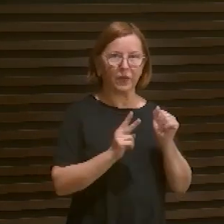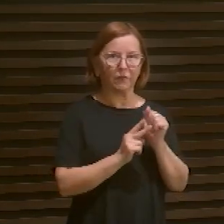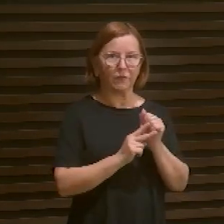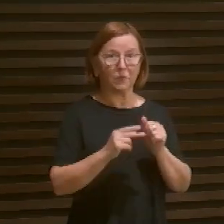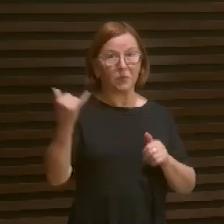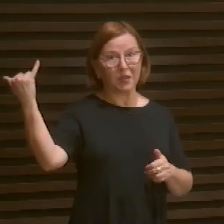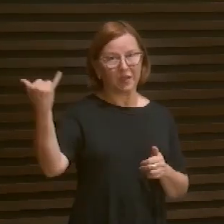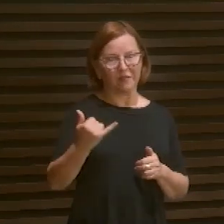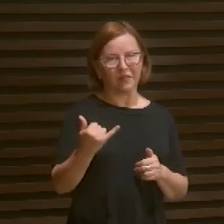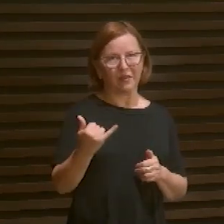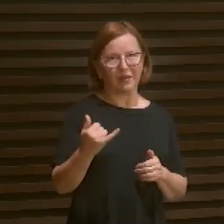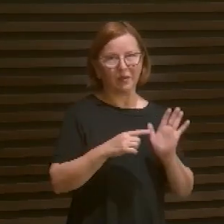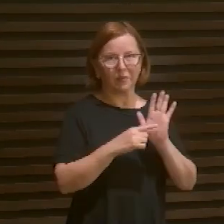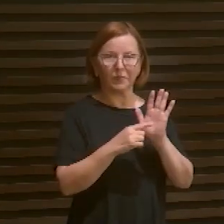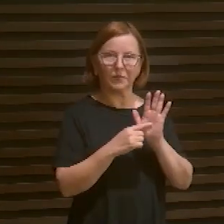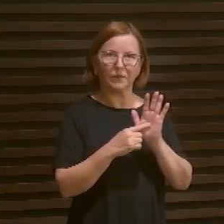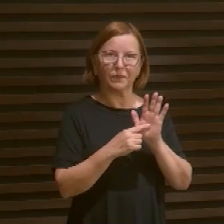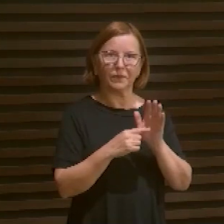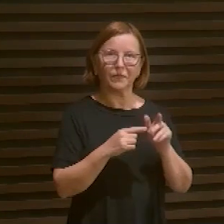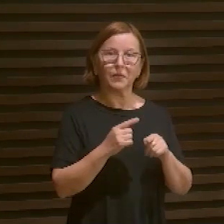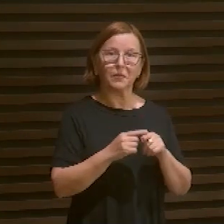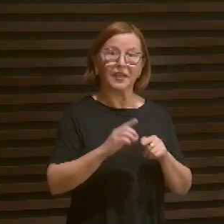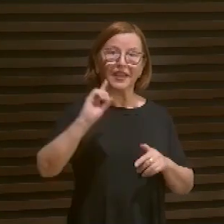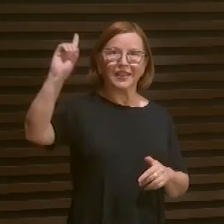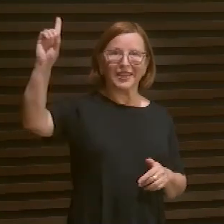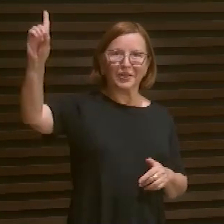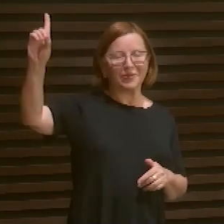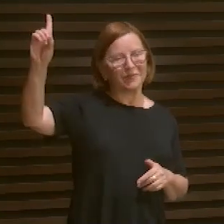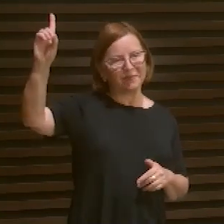enviar, que aparece aqui, porque Deus